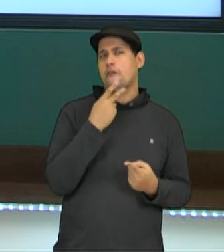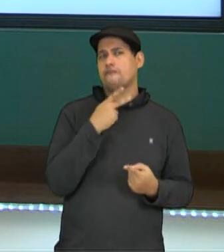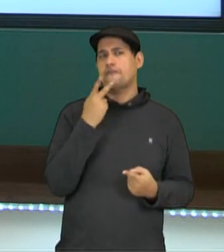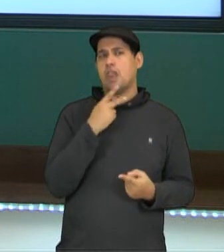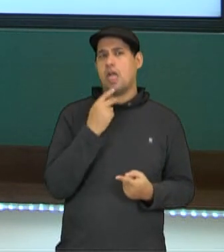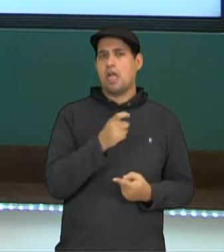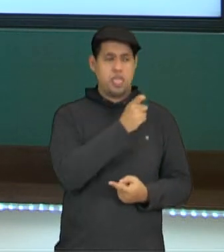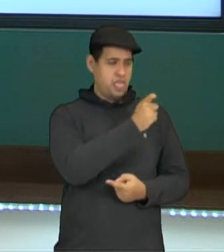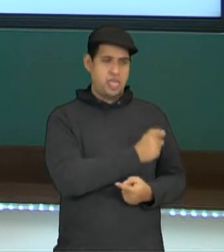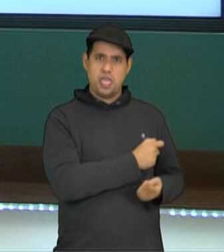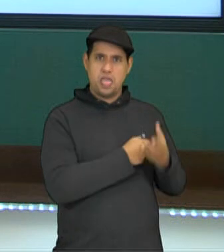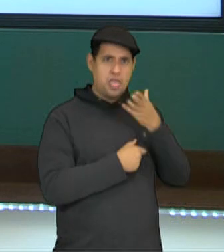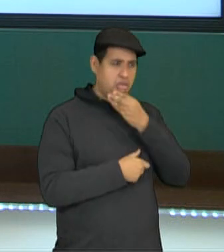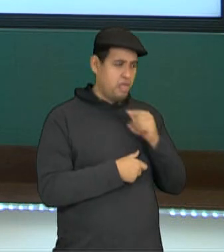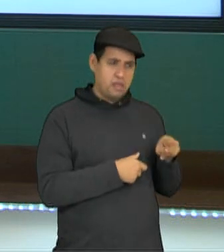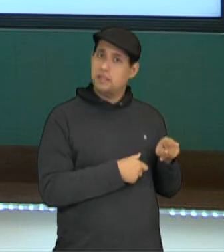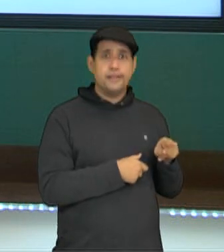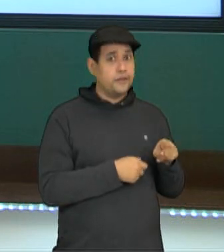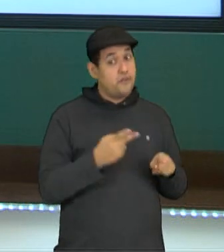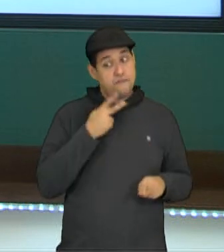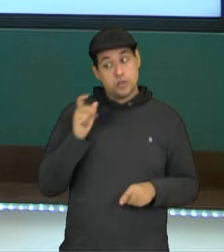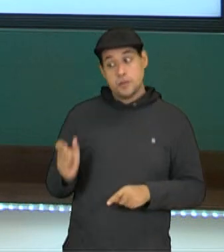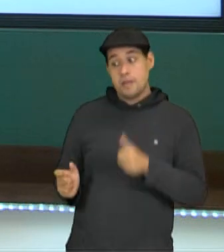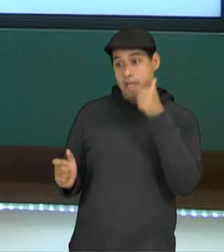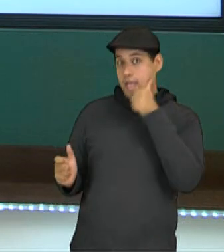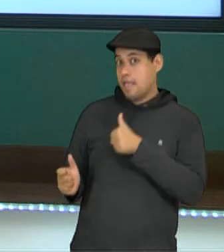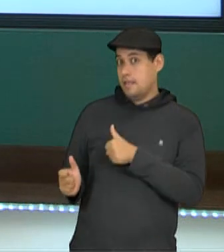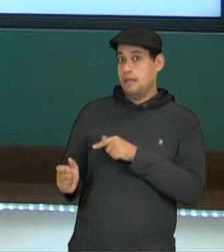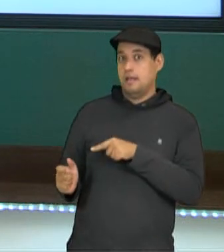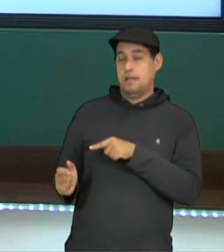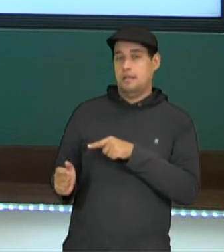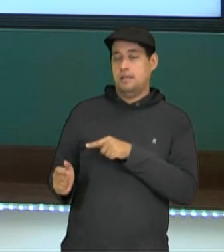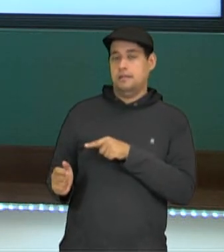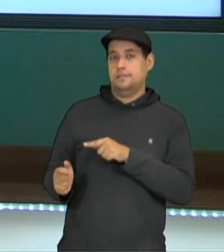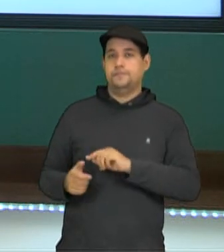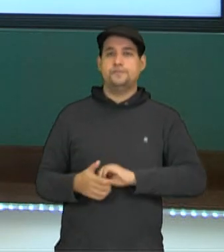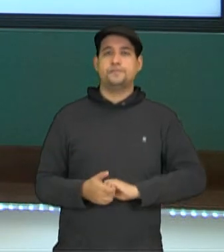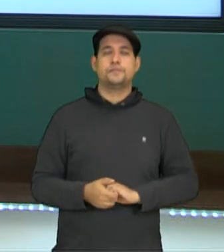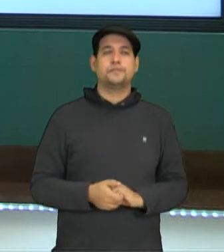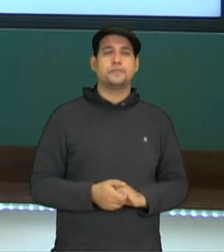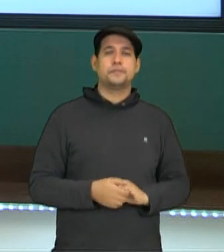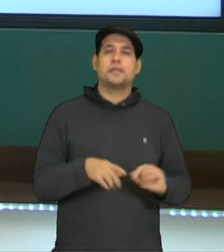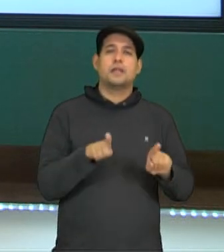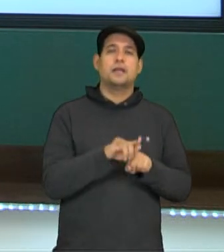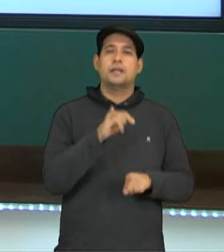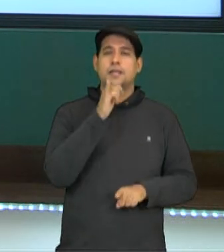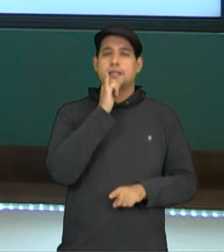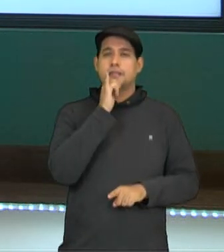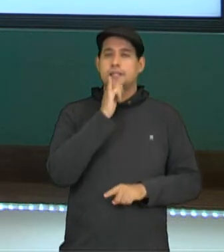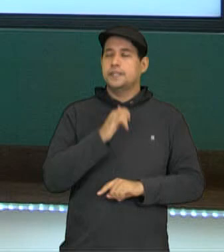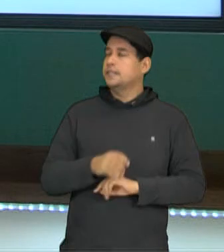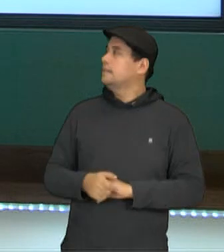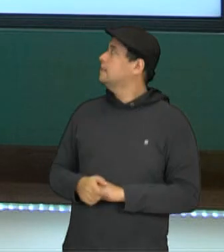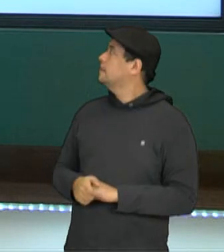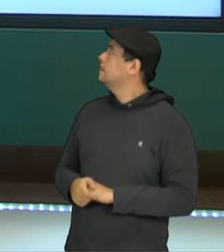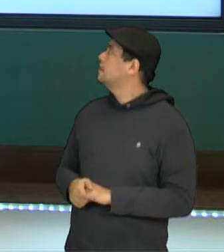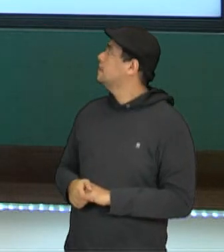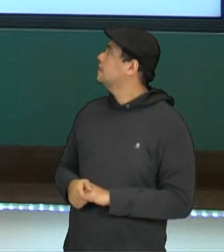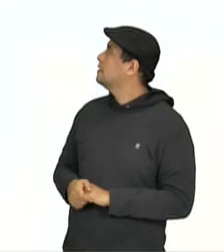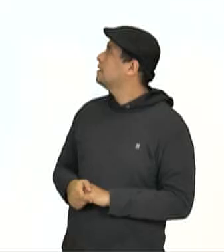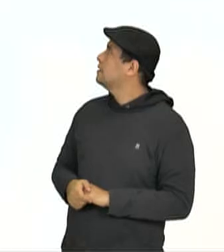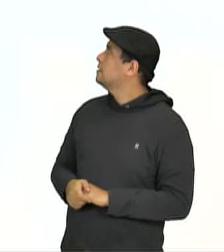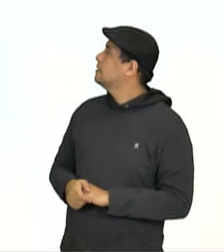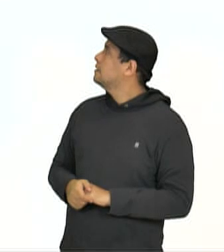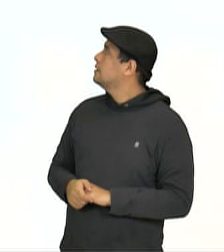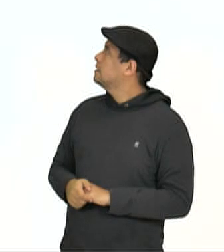sobre ela. Então, por isso, dessa mudança aí que diz respeito aos pronomes também. Outro exemplo aqui, olha só. I